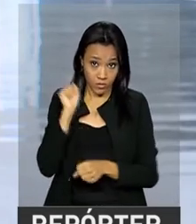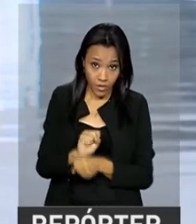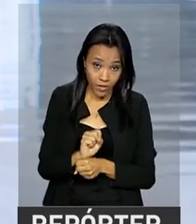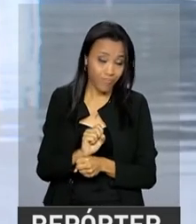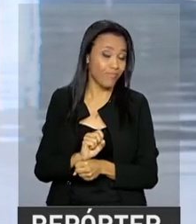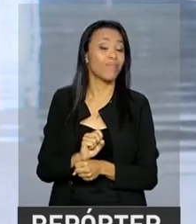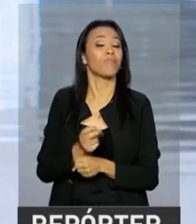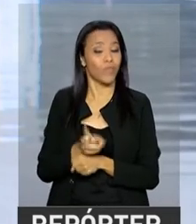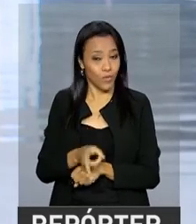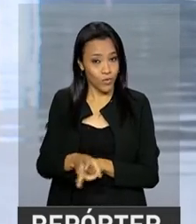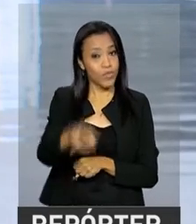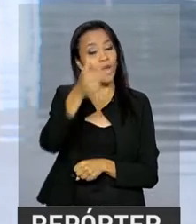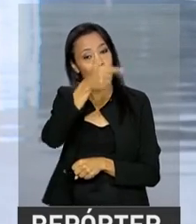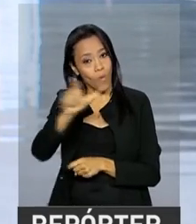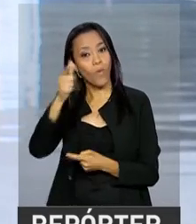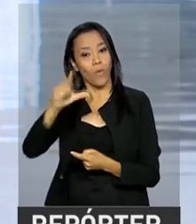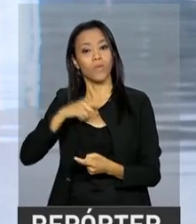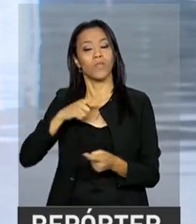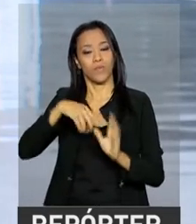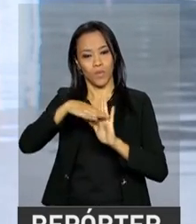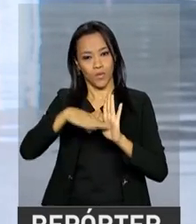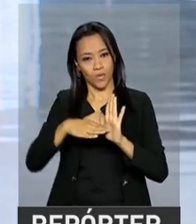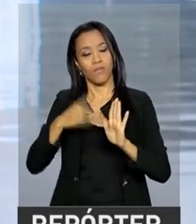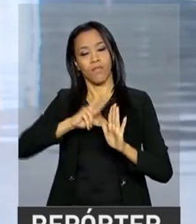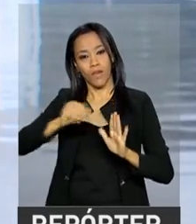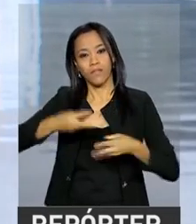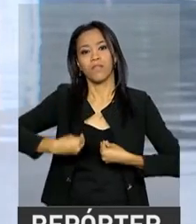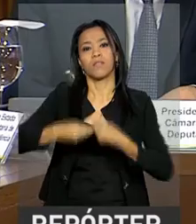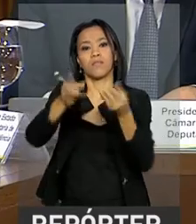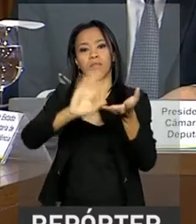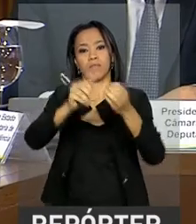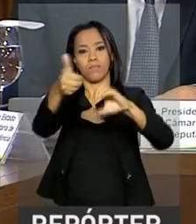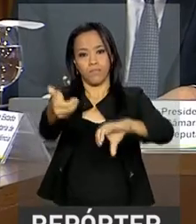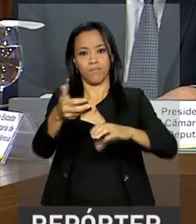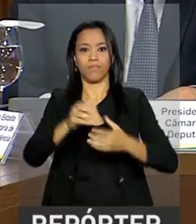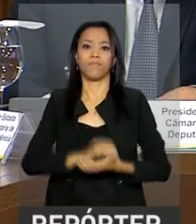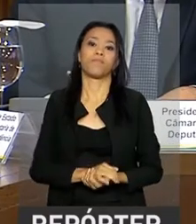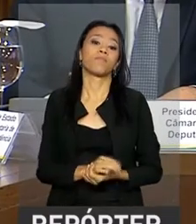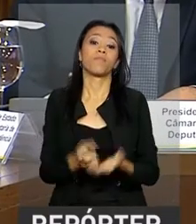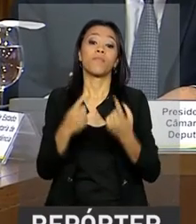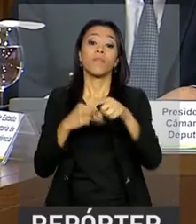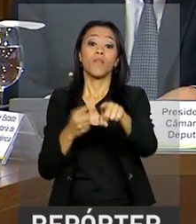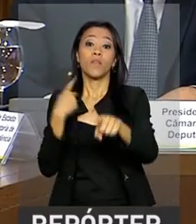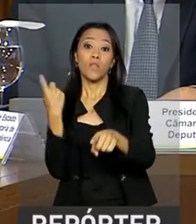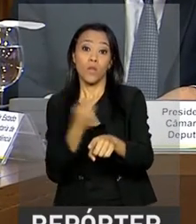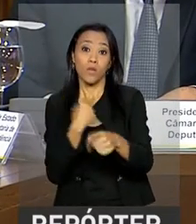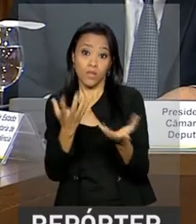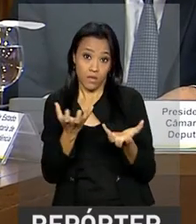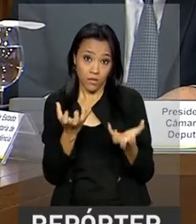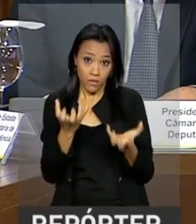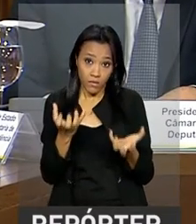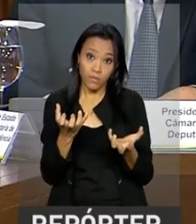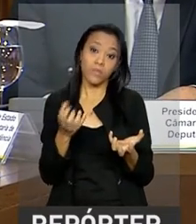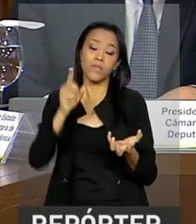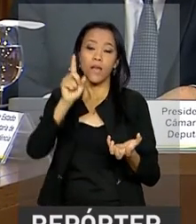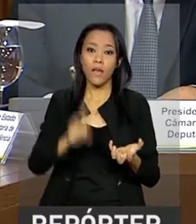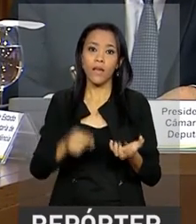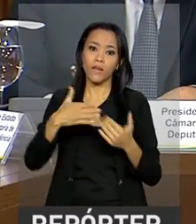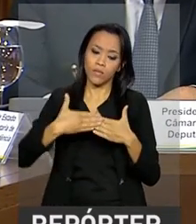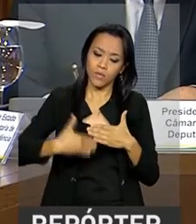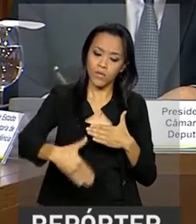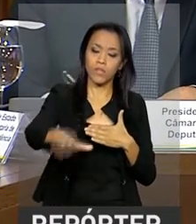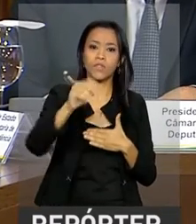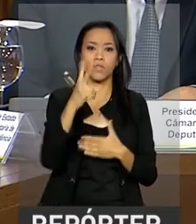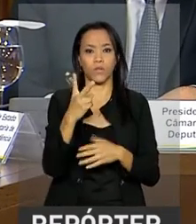por aí outros projectos vão ser enviados ao legislativo que mais desejamos é precisamente ao longo desses